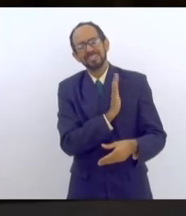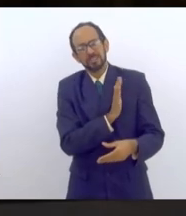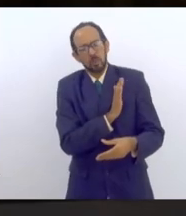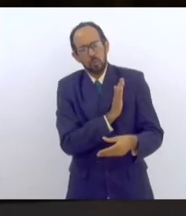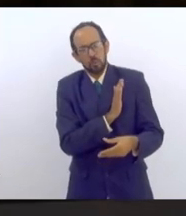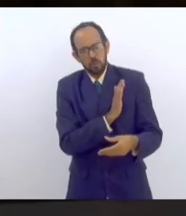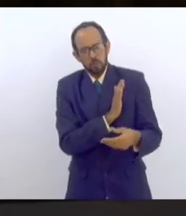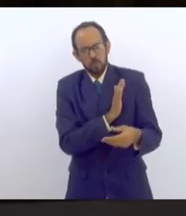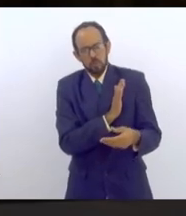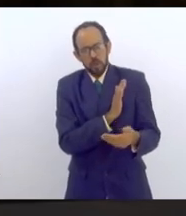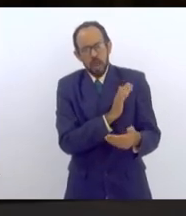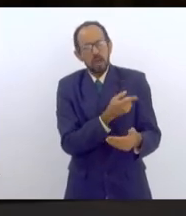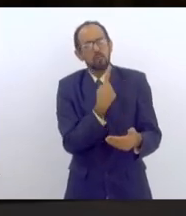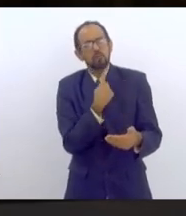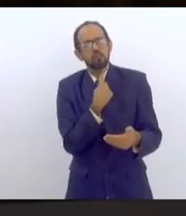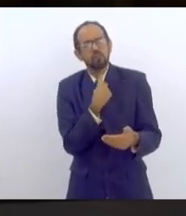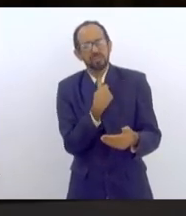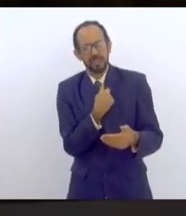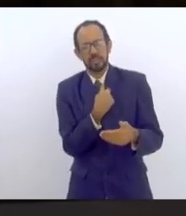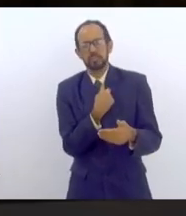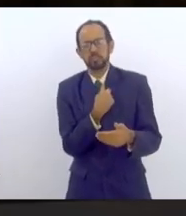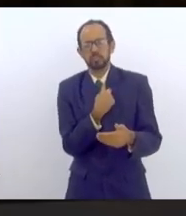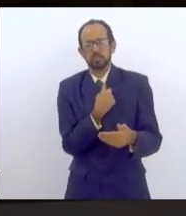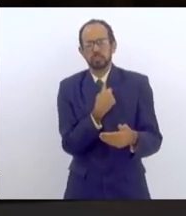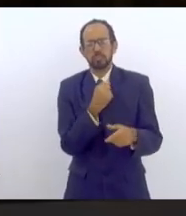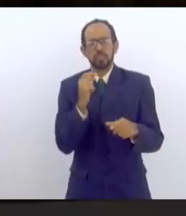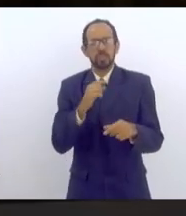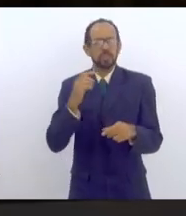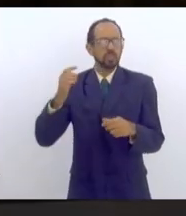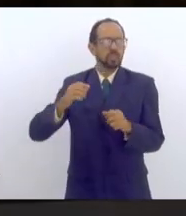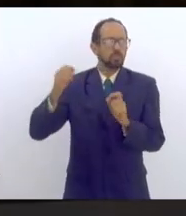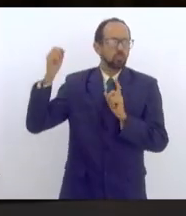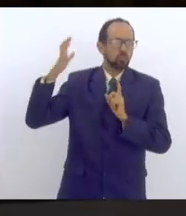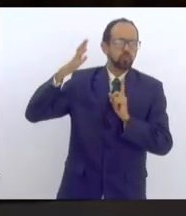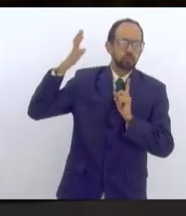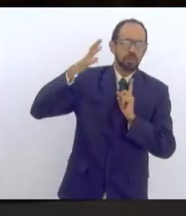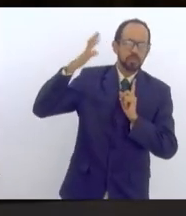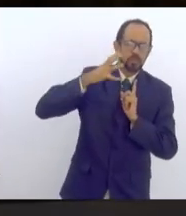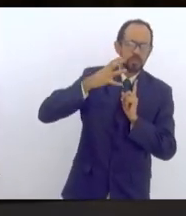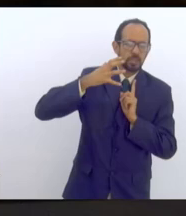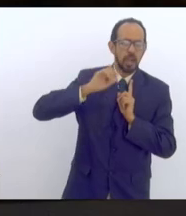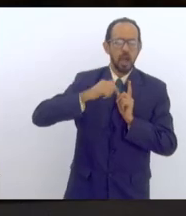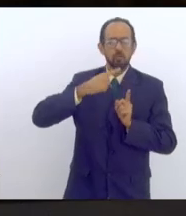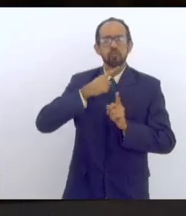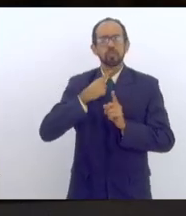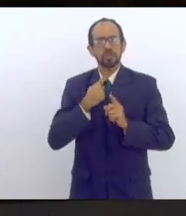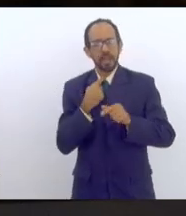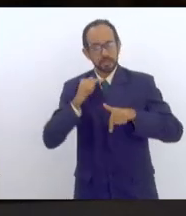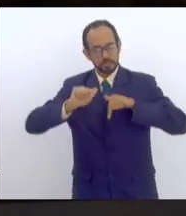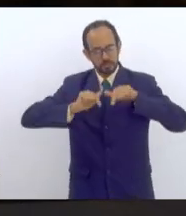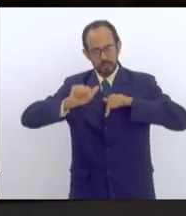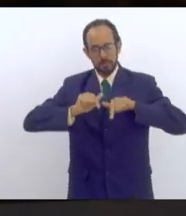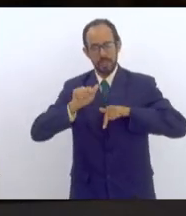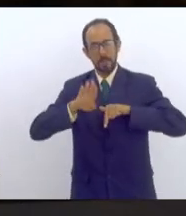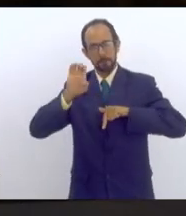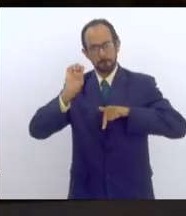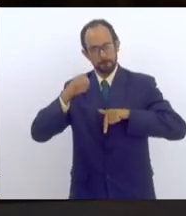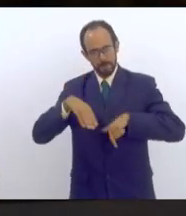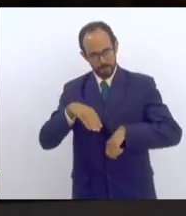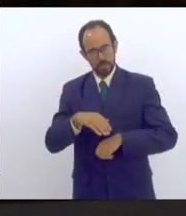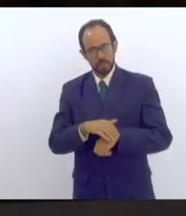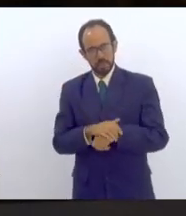depositando a vontade, está intuindo para uma vontade de bem servir. Eu sei, e